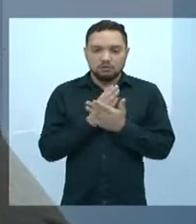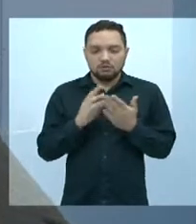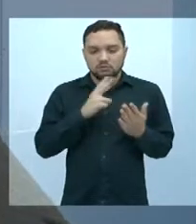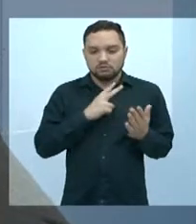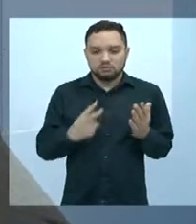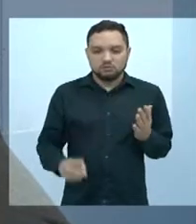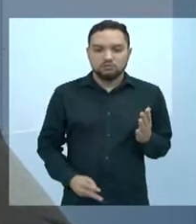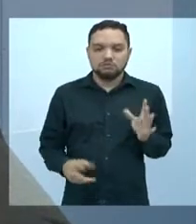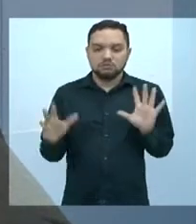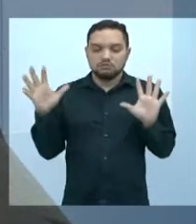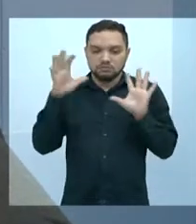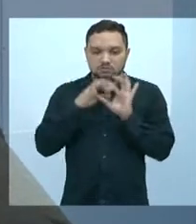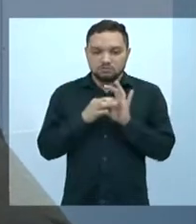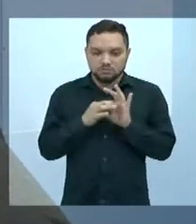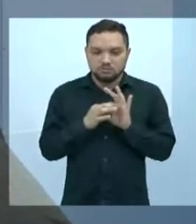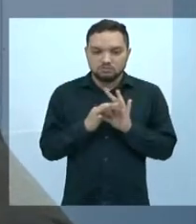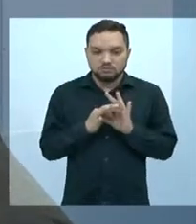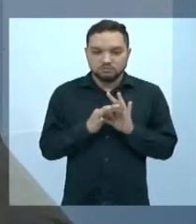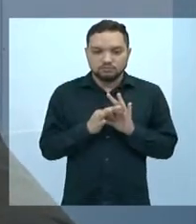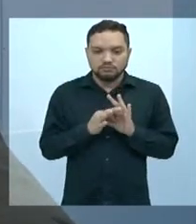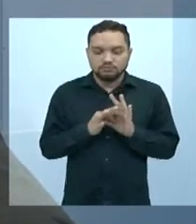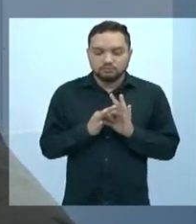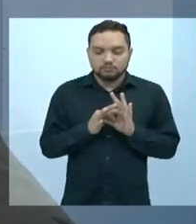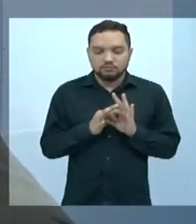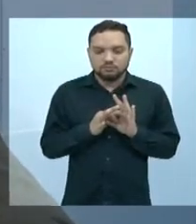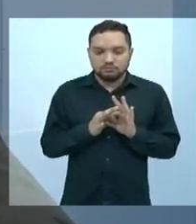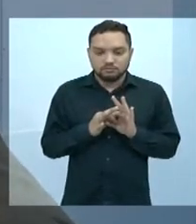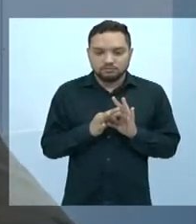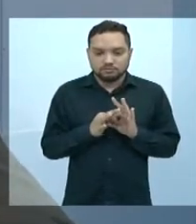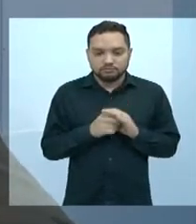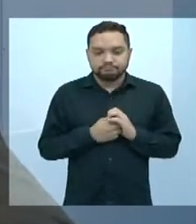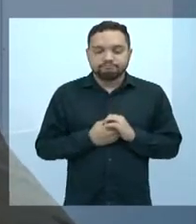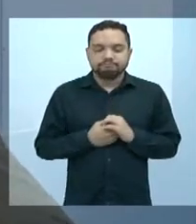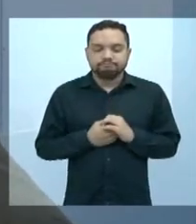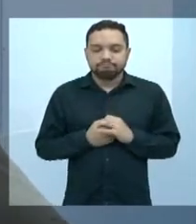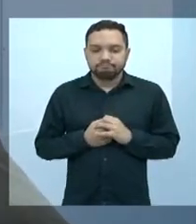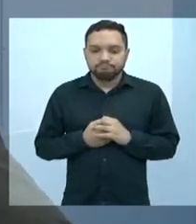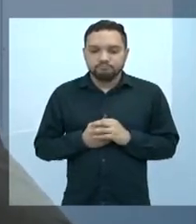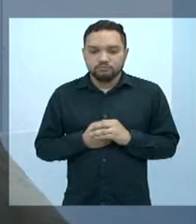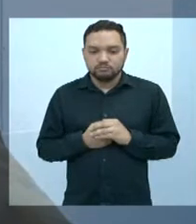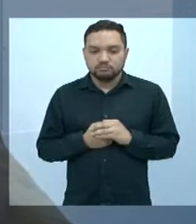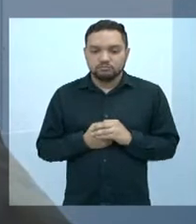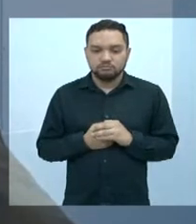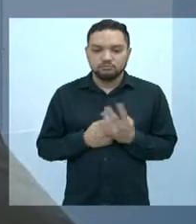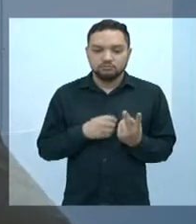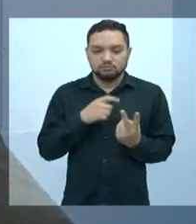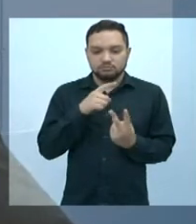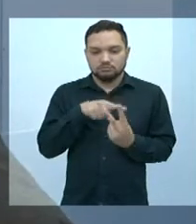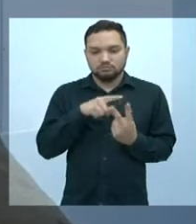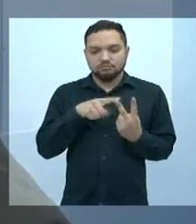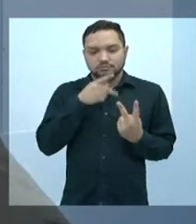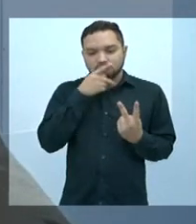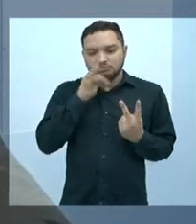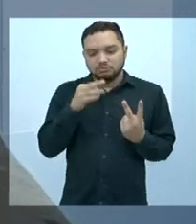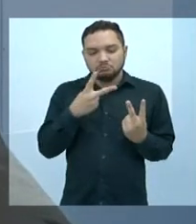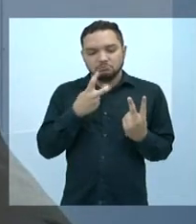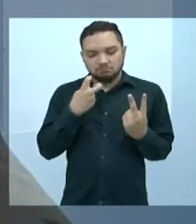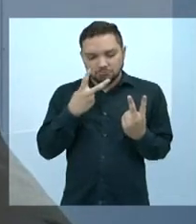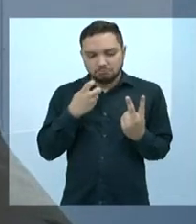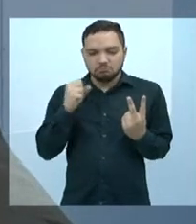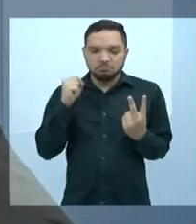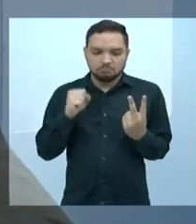lideranças municipais e também do movimento social em seu nome. Então, esses dois nomes no PT, hoje é que eu vejo que